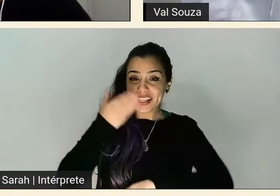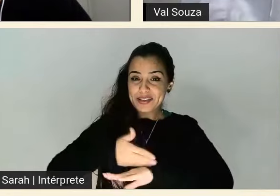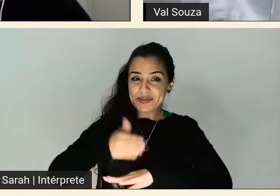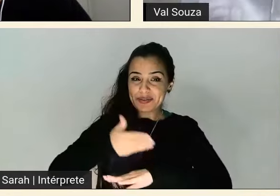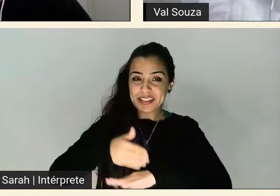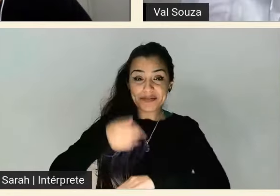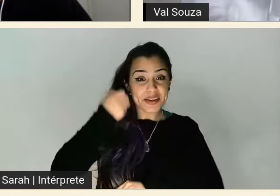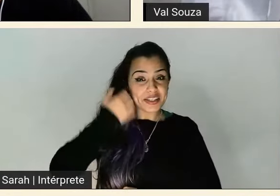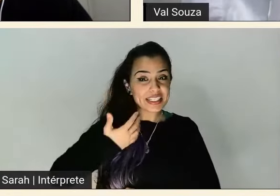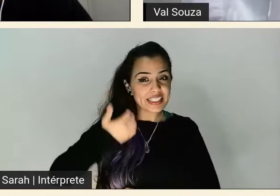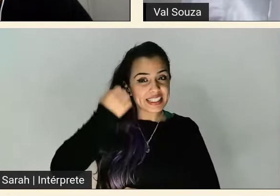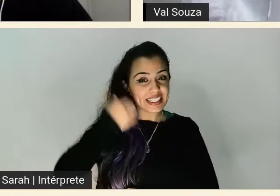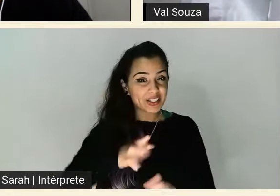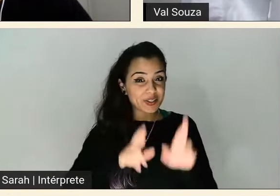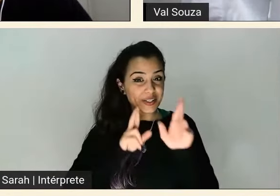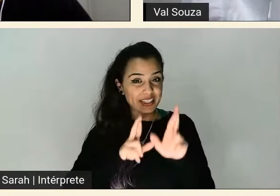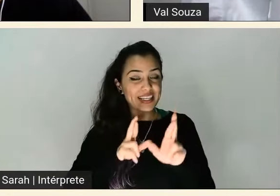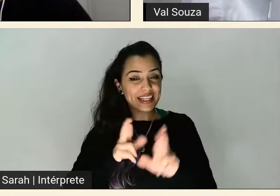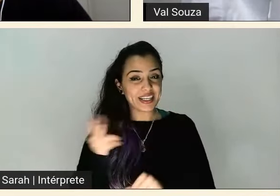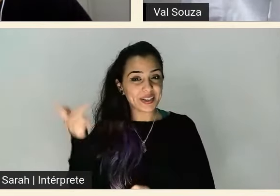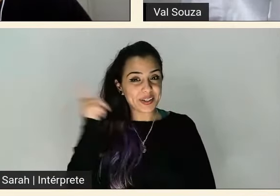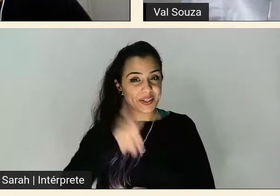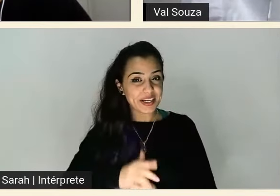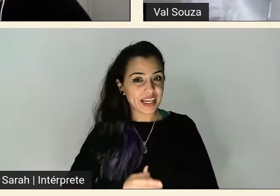certo. Eu sou